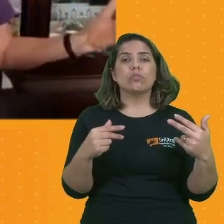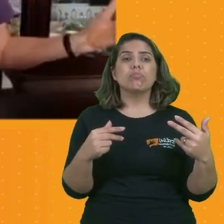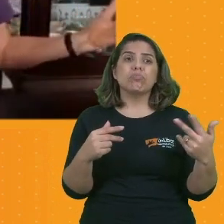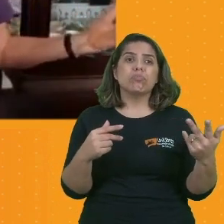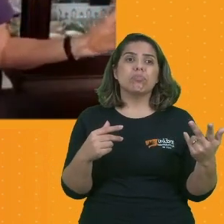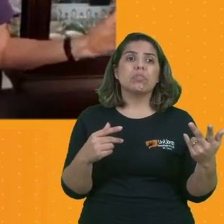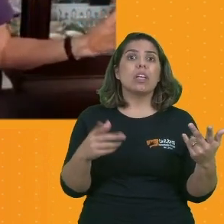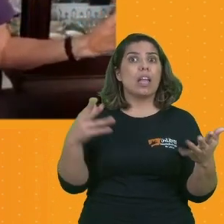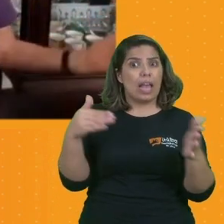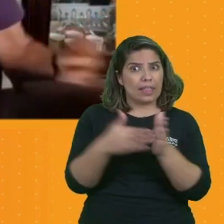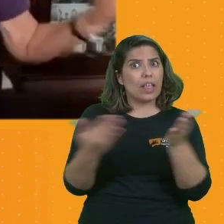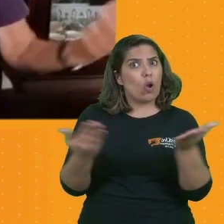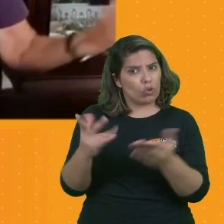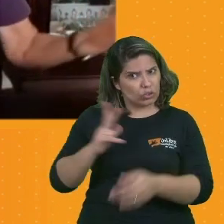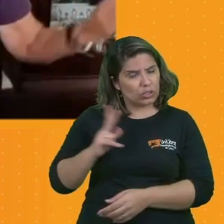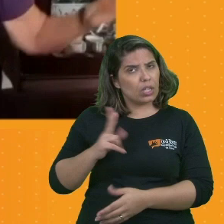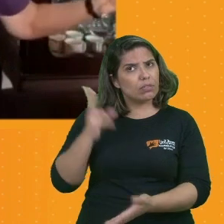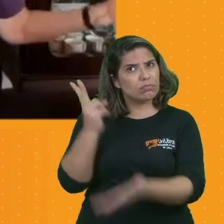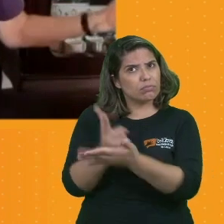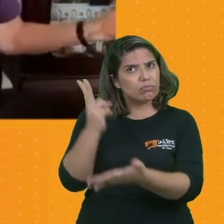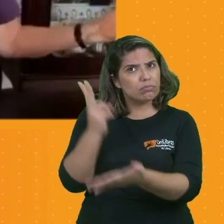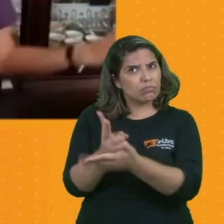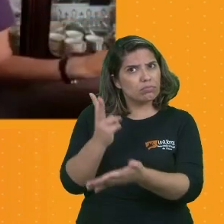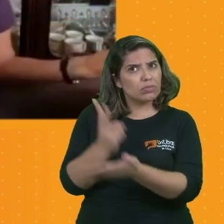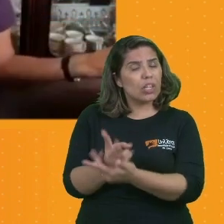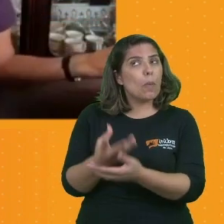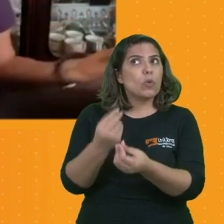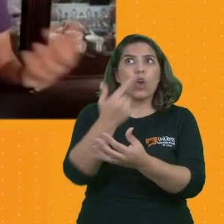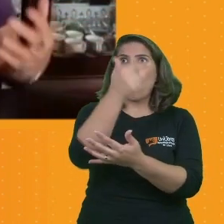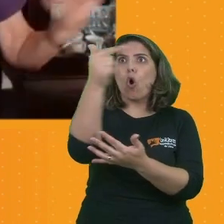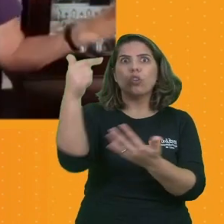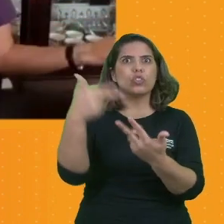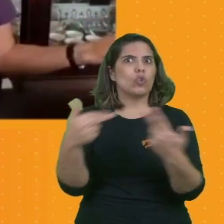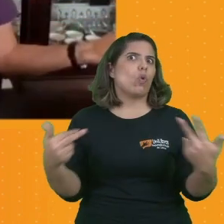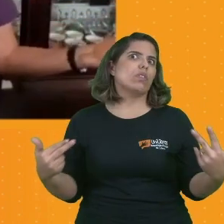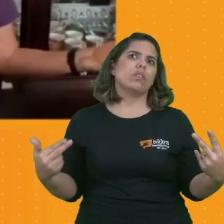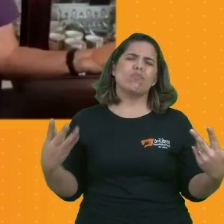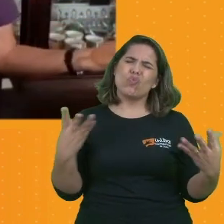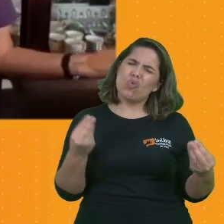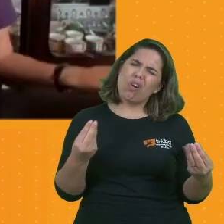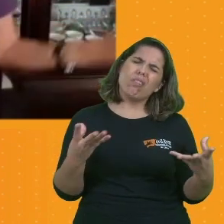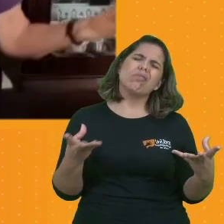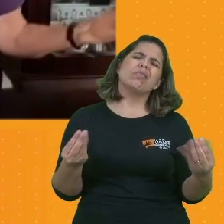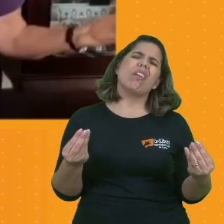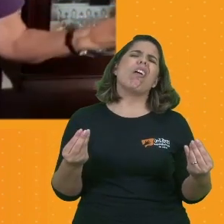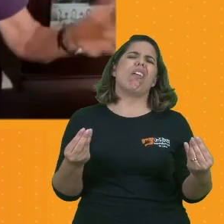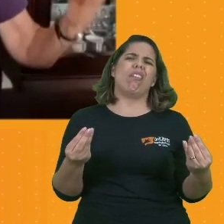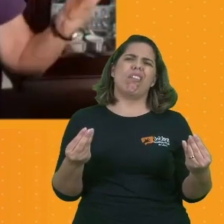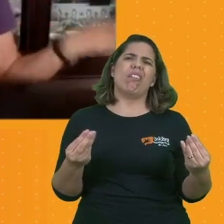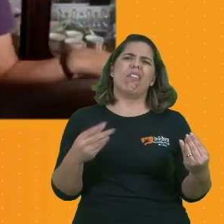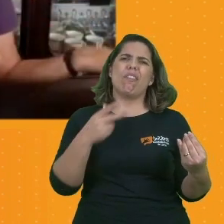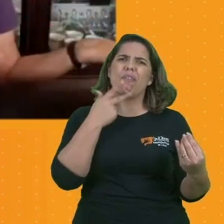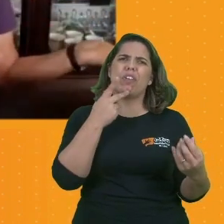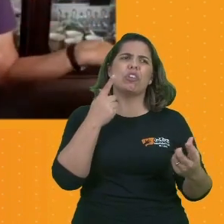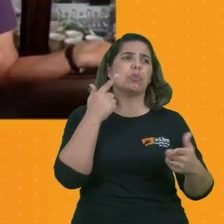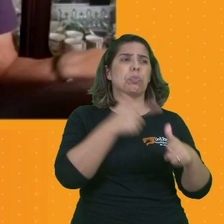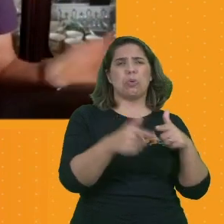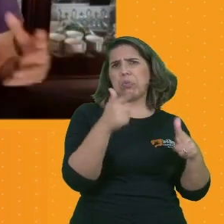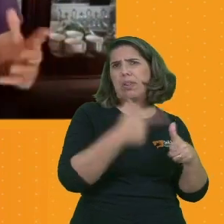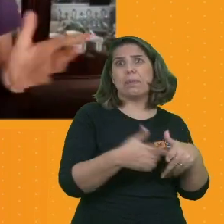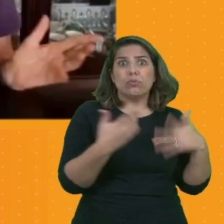vezes tem até hoje e outros são muitos mas muitos não te entendo o